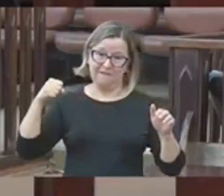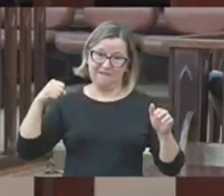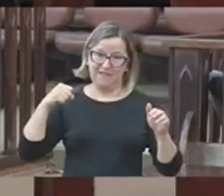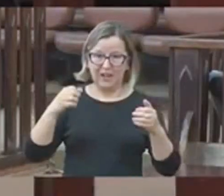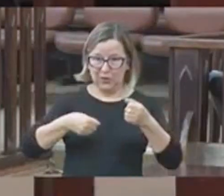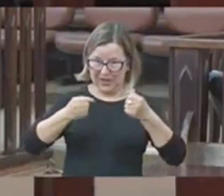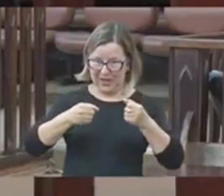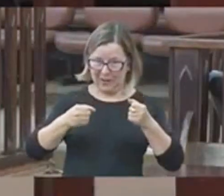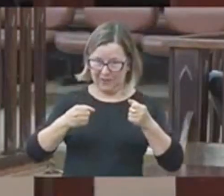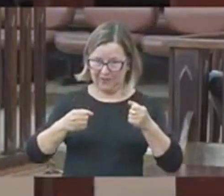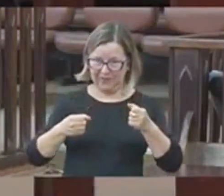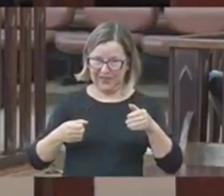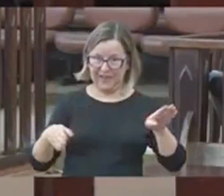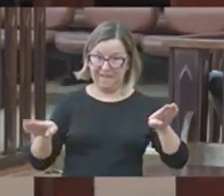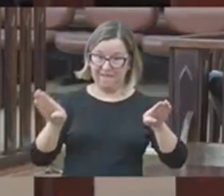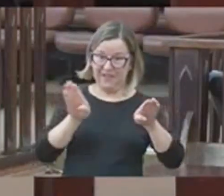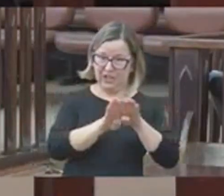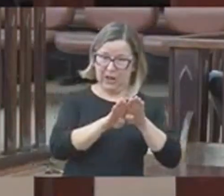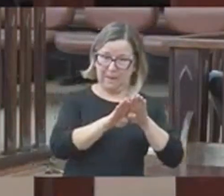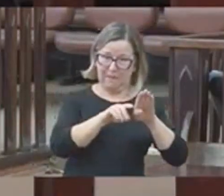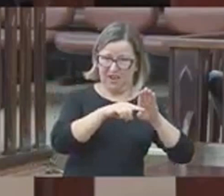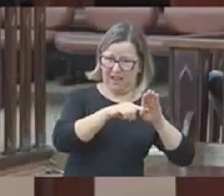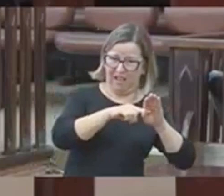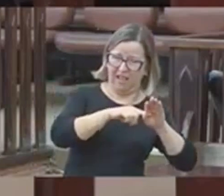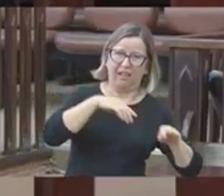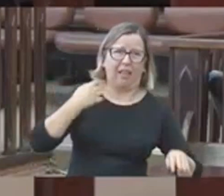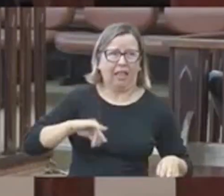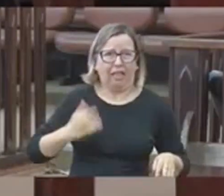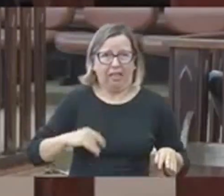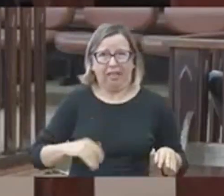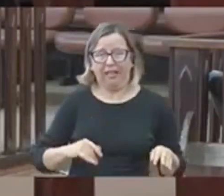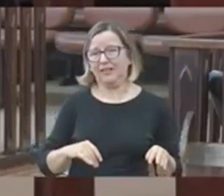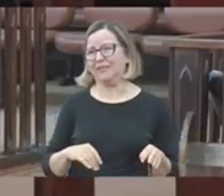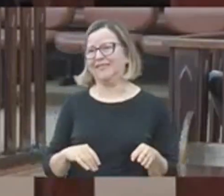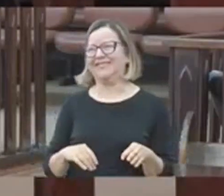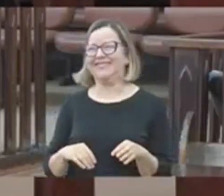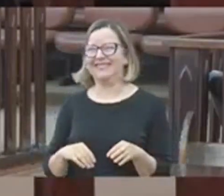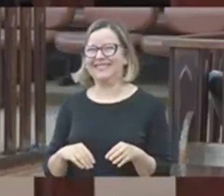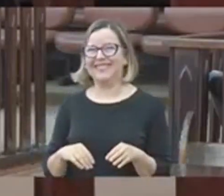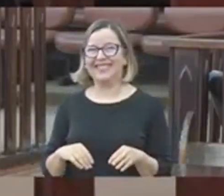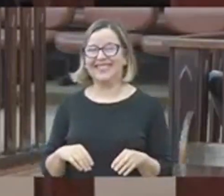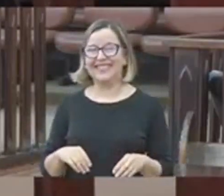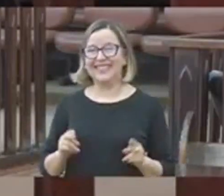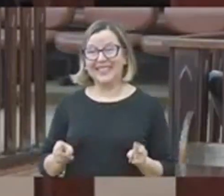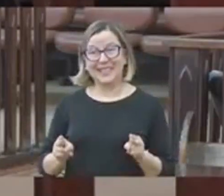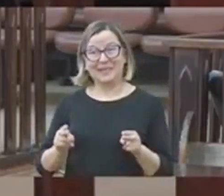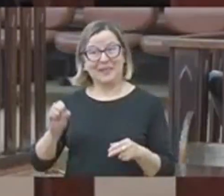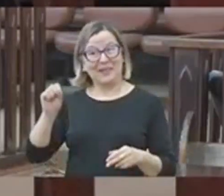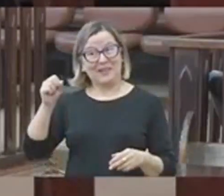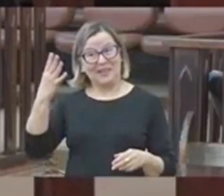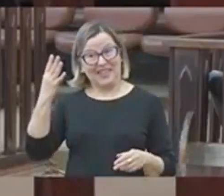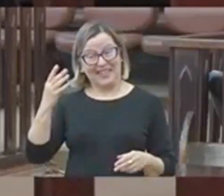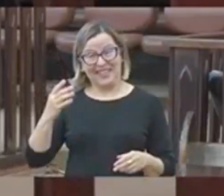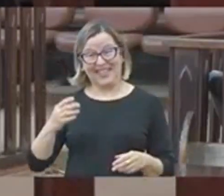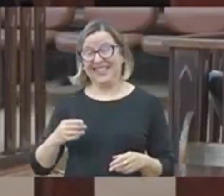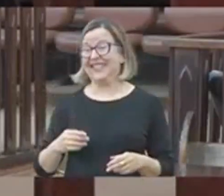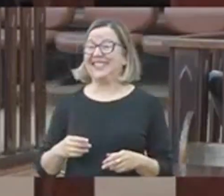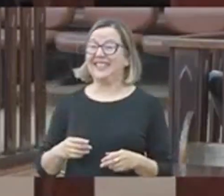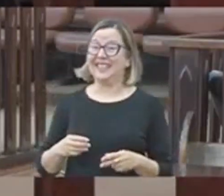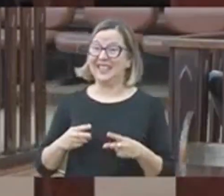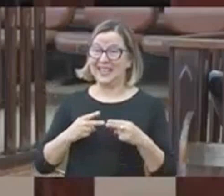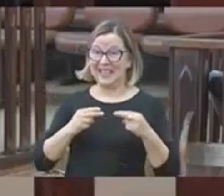chamar, eu estava considerando que este assunto é um assunto dolorido. Tratar de assuntos